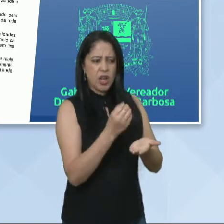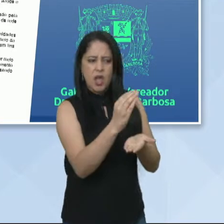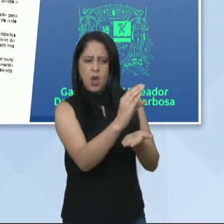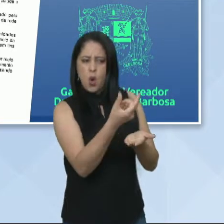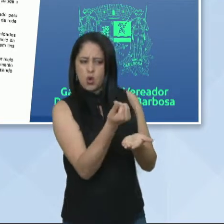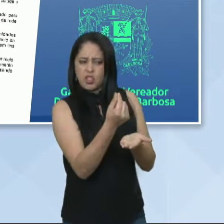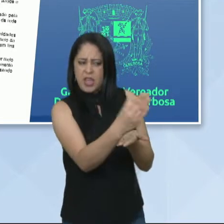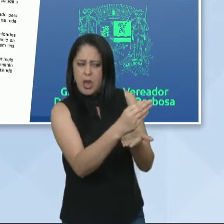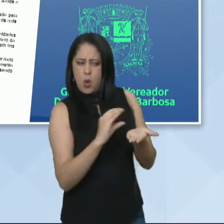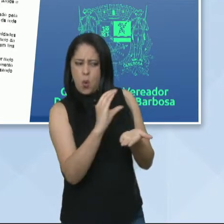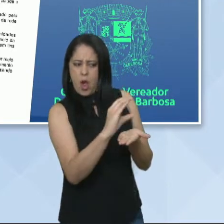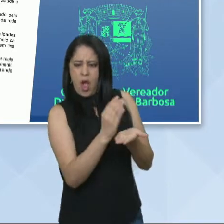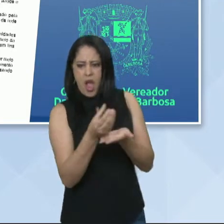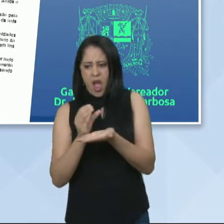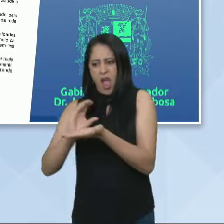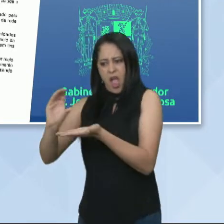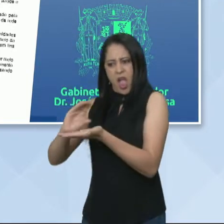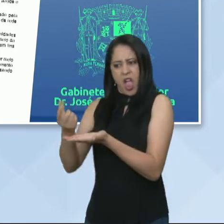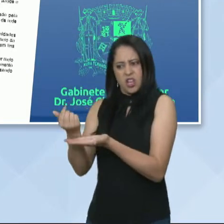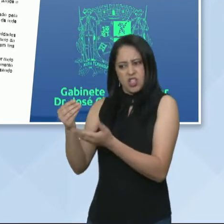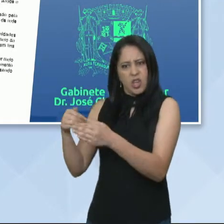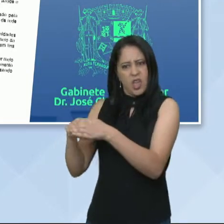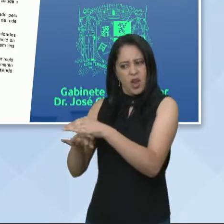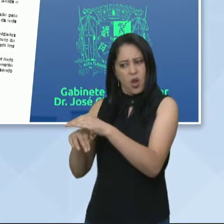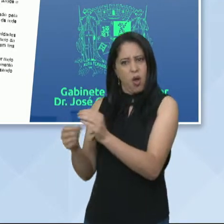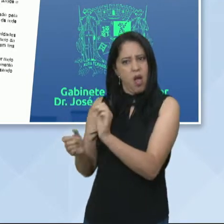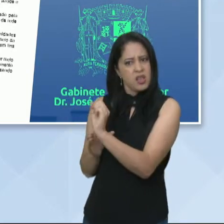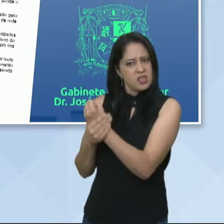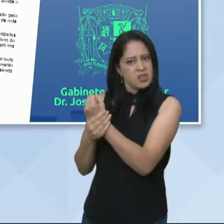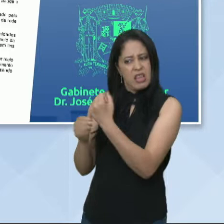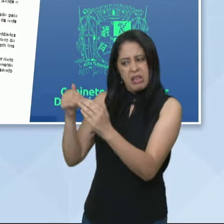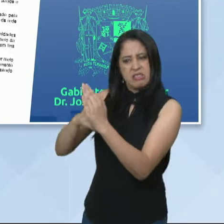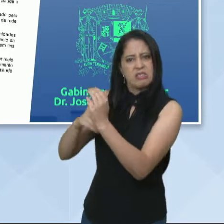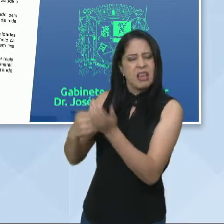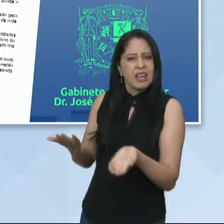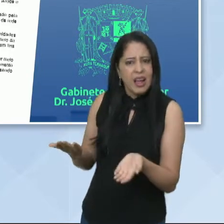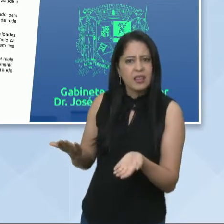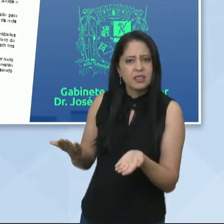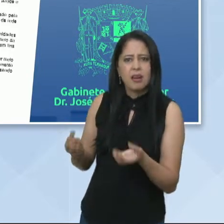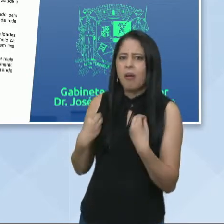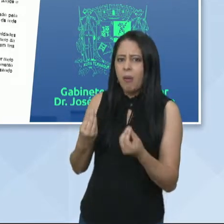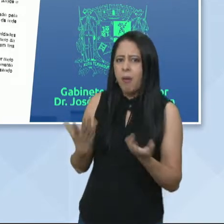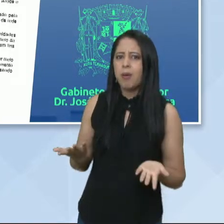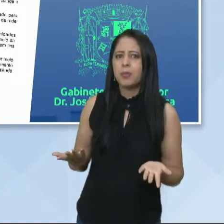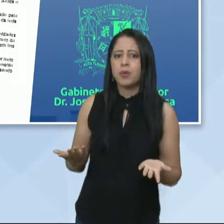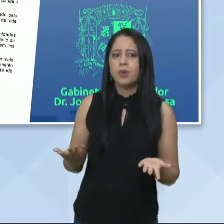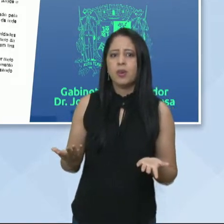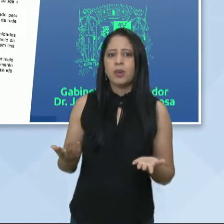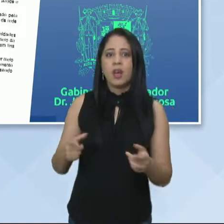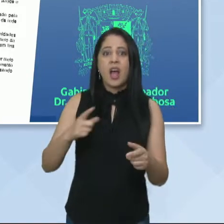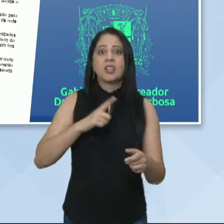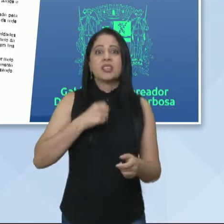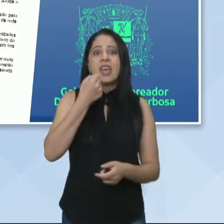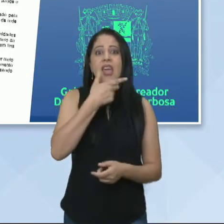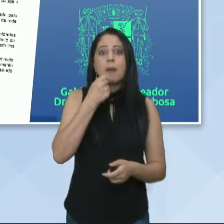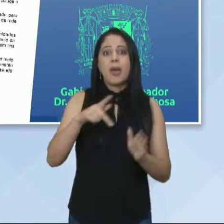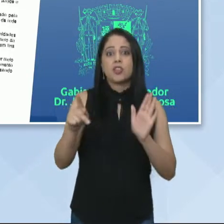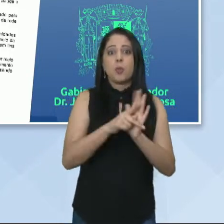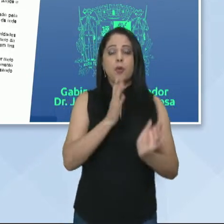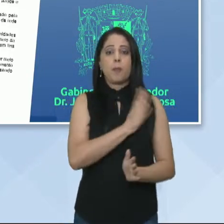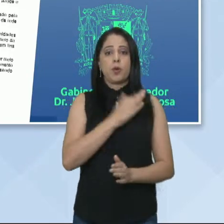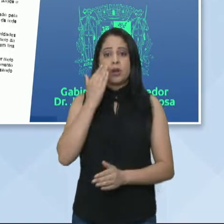saúde que o nosso presidente quer: cortar remédios como atenolol, captopril, propanolol, hidroclorotiazida, losartana,